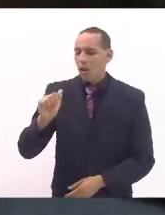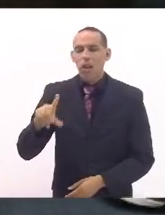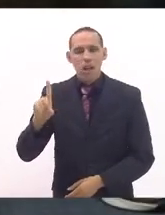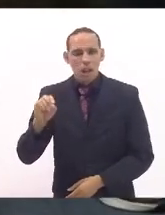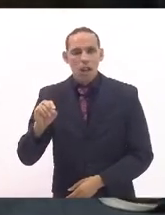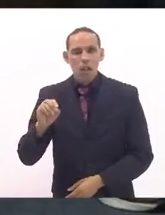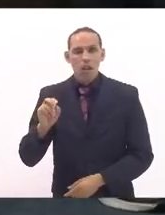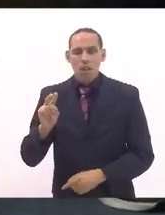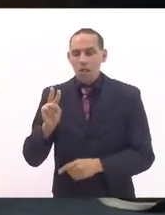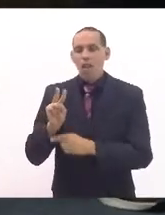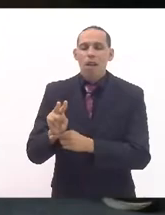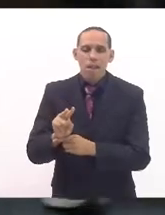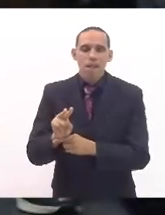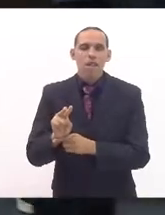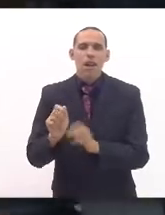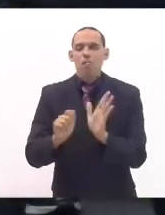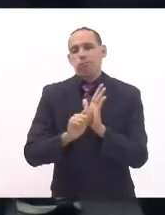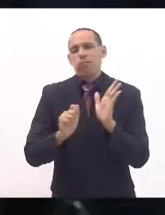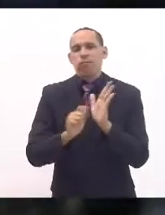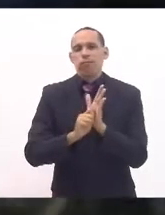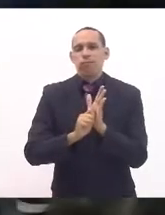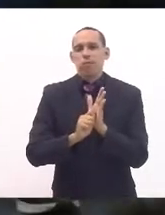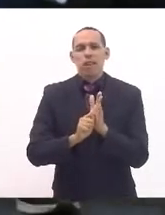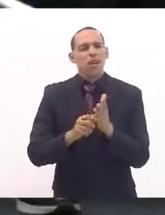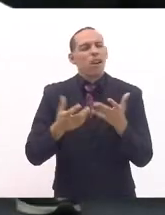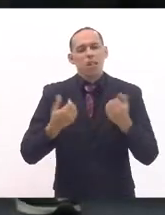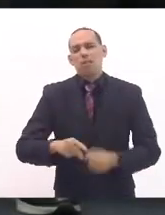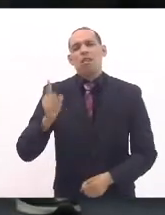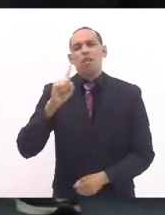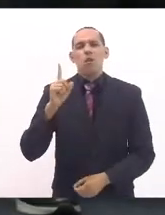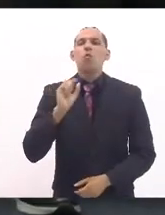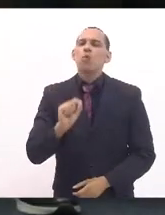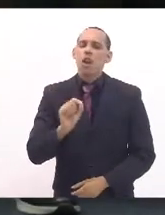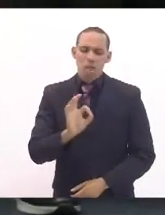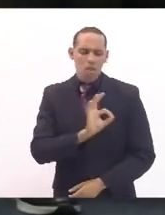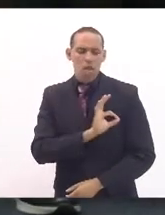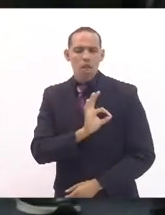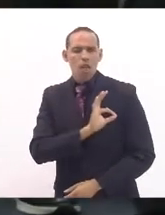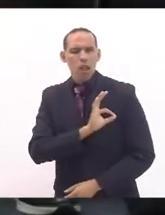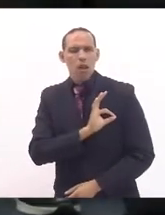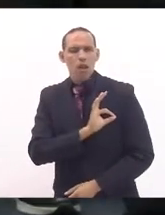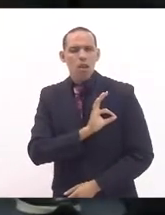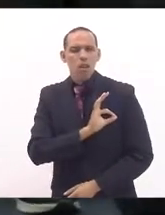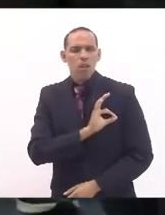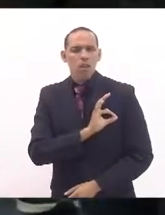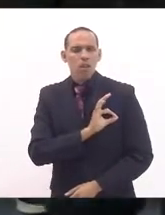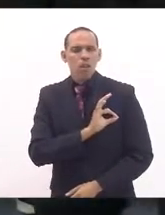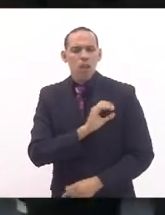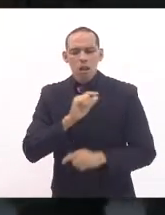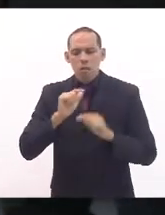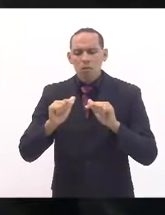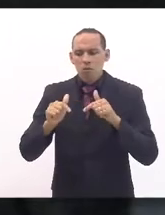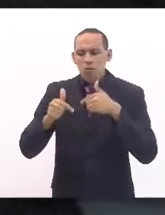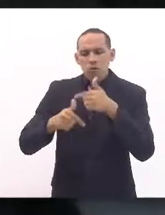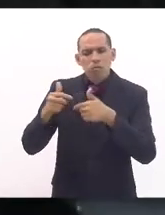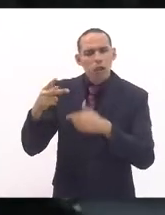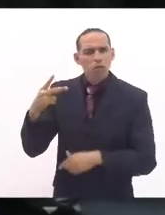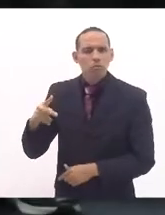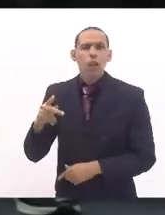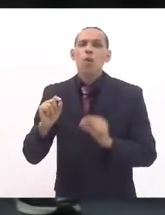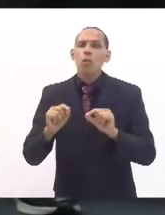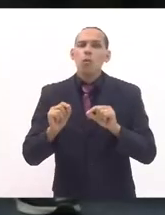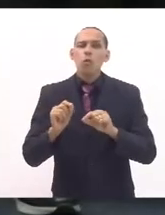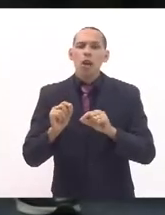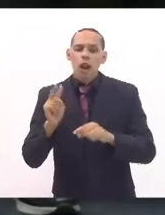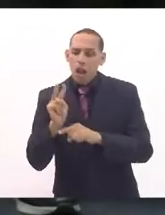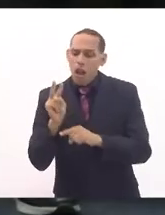defensor da maconha. É inadmissível que um delegado de polícia, onde tem a função zelar pela Constituição e pelo Código